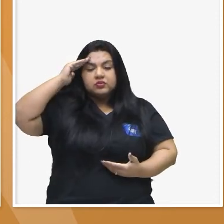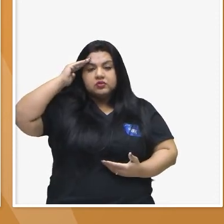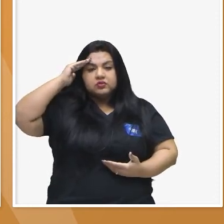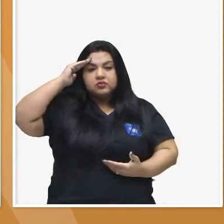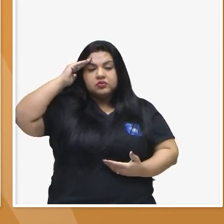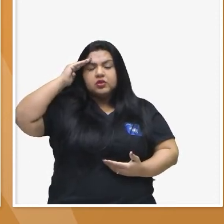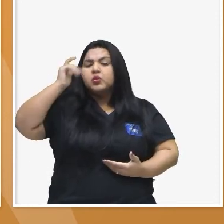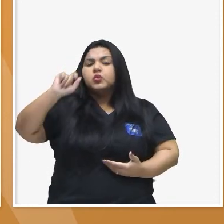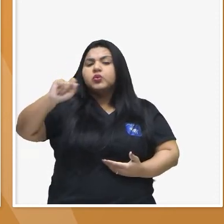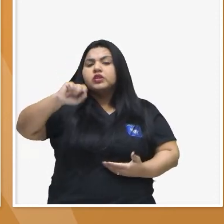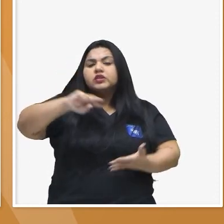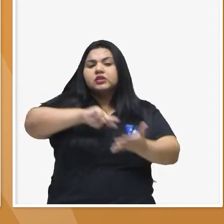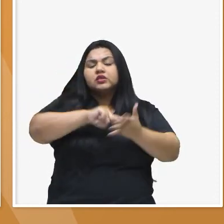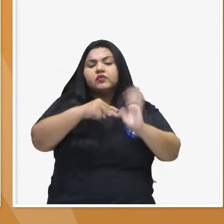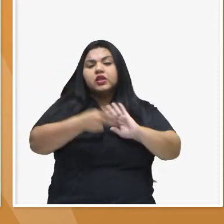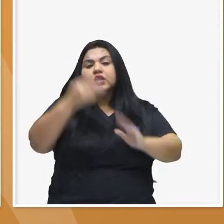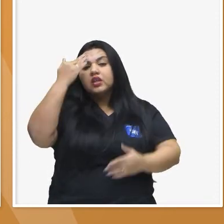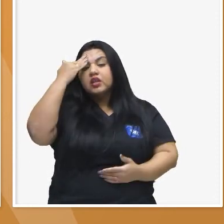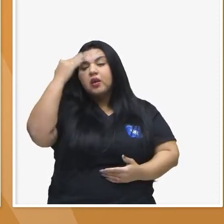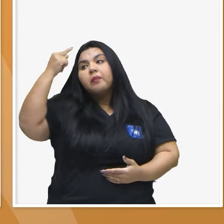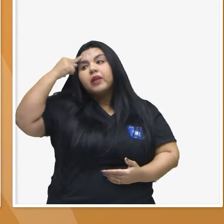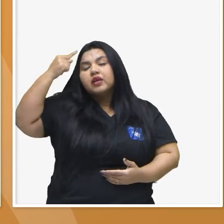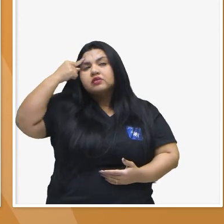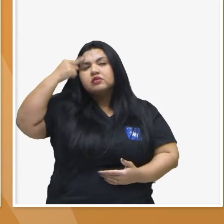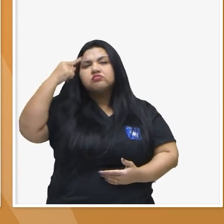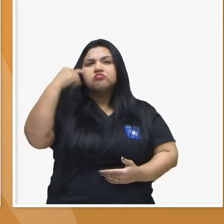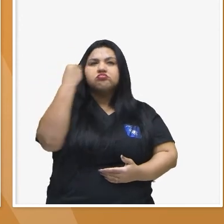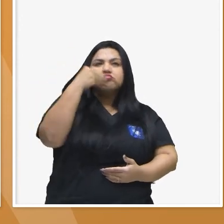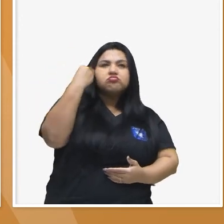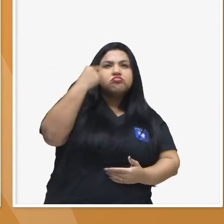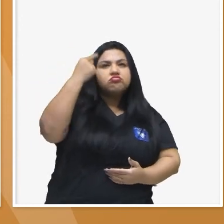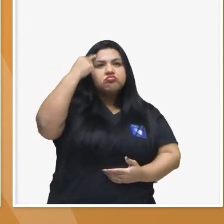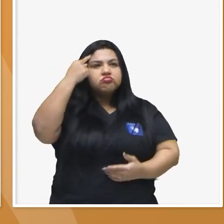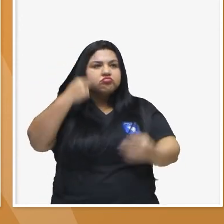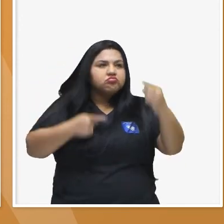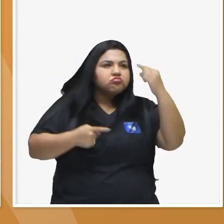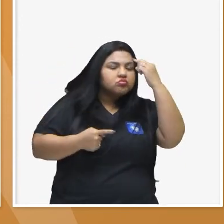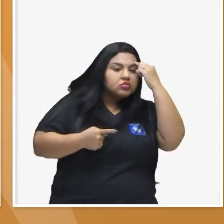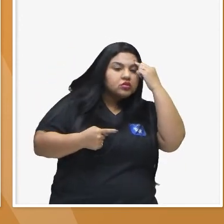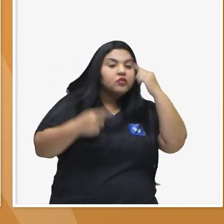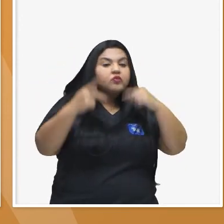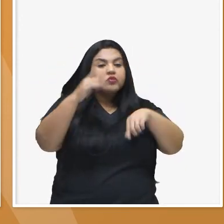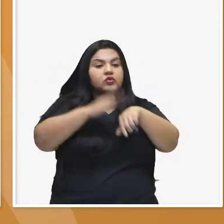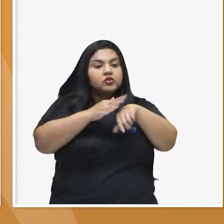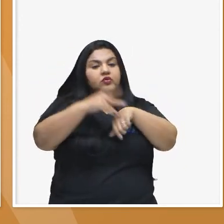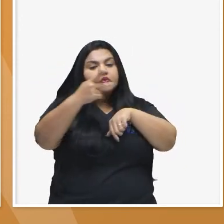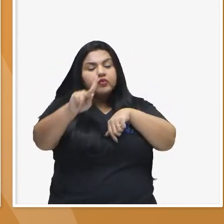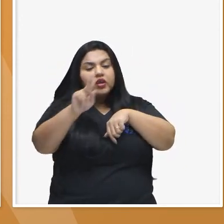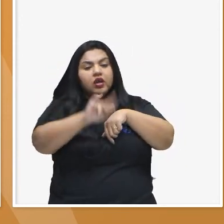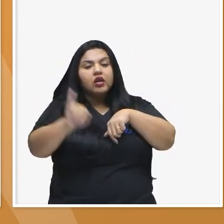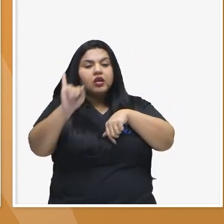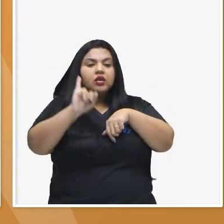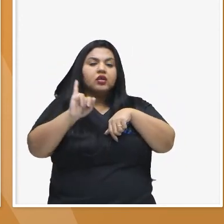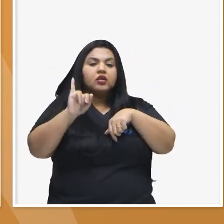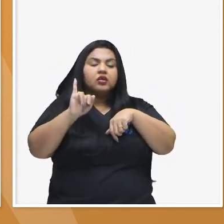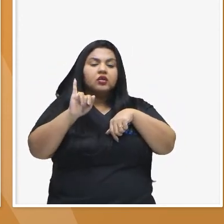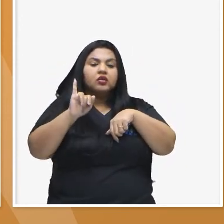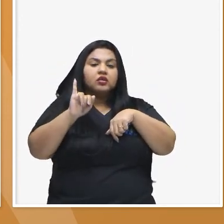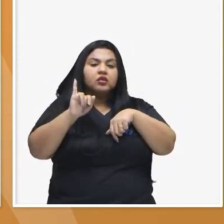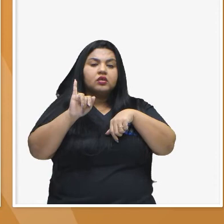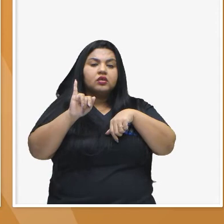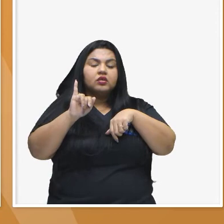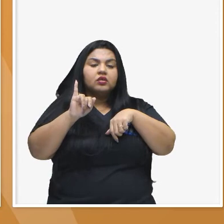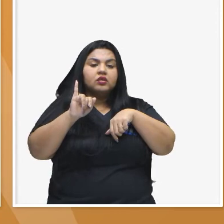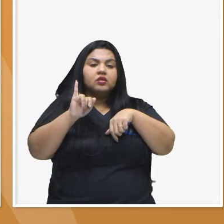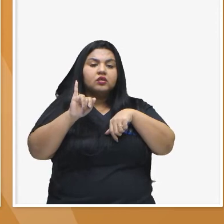O que é a interpretação? É pensar sobre as experiências, né? Você vai dando, então, aí, através